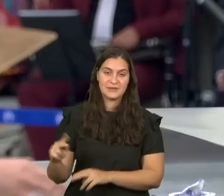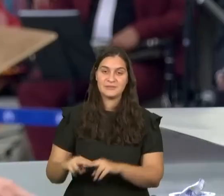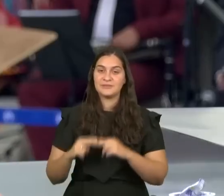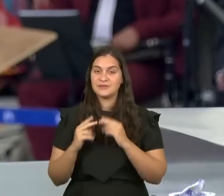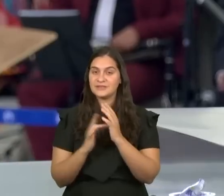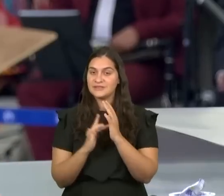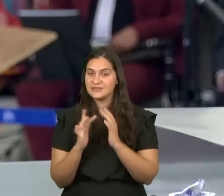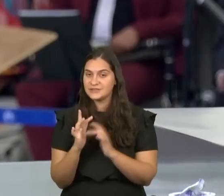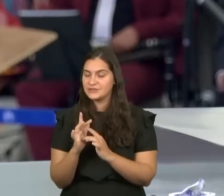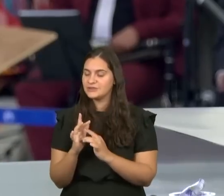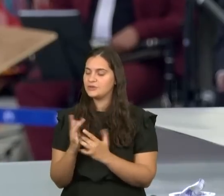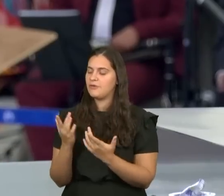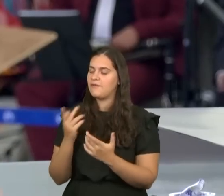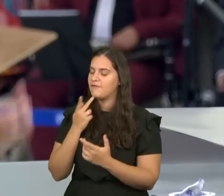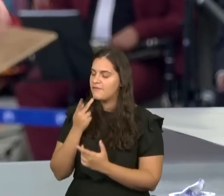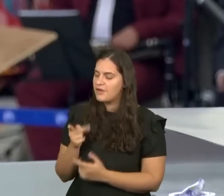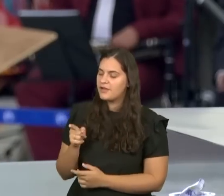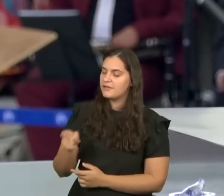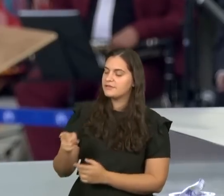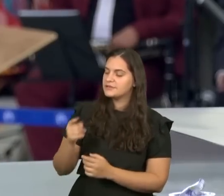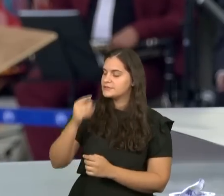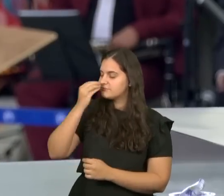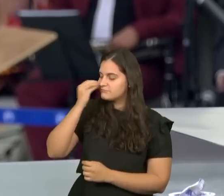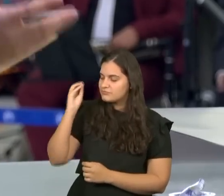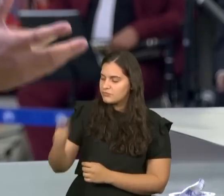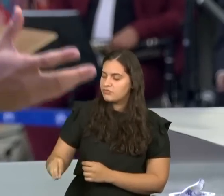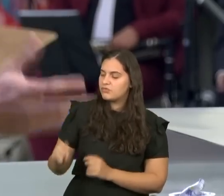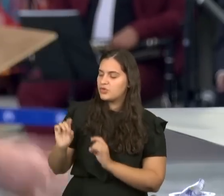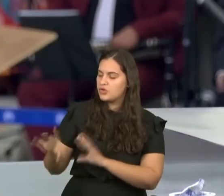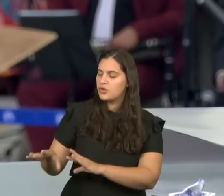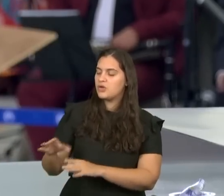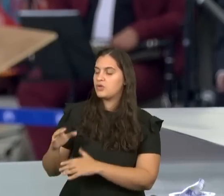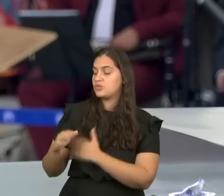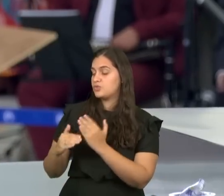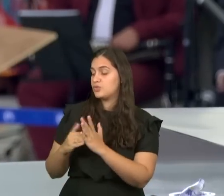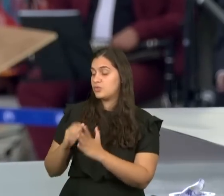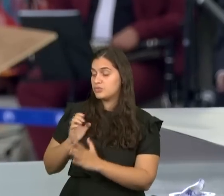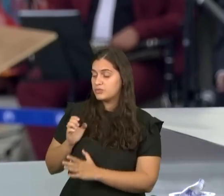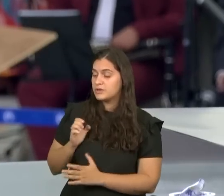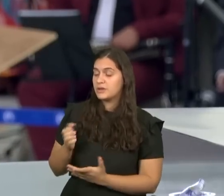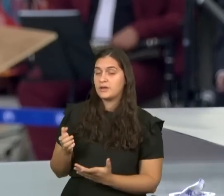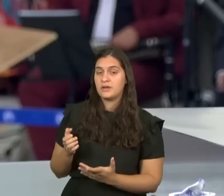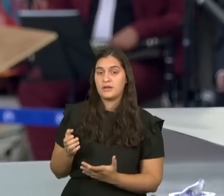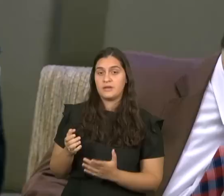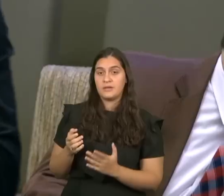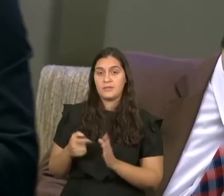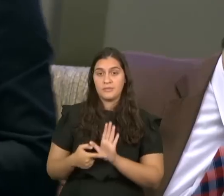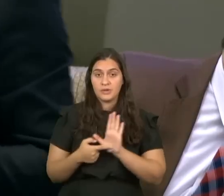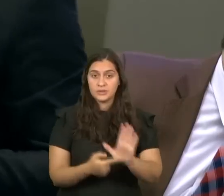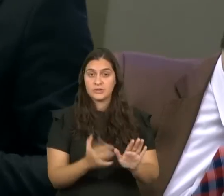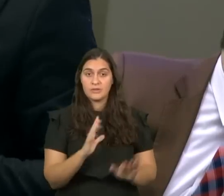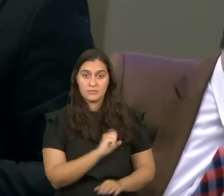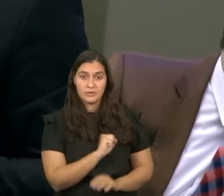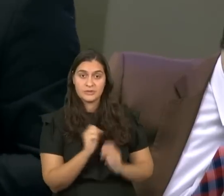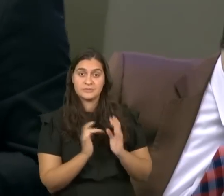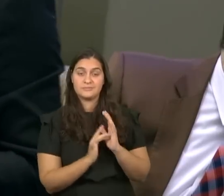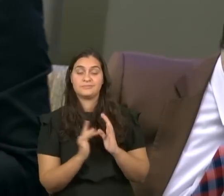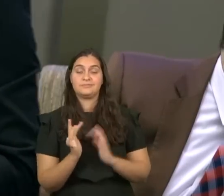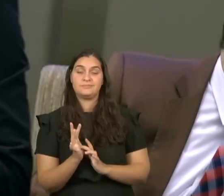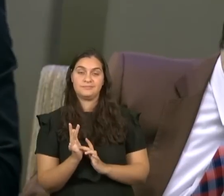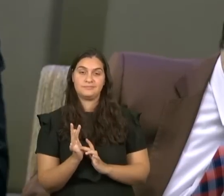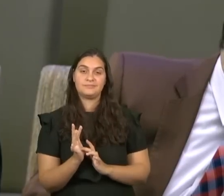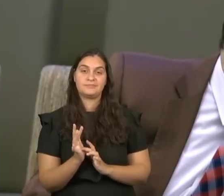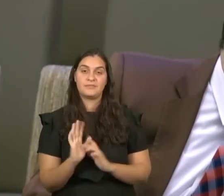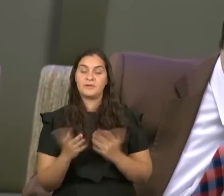como uma resposta ao seu olhar de amor por ele quando a gente ler os Evangelhos